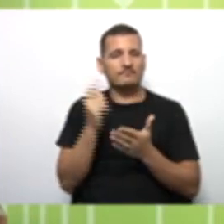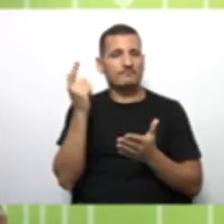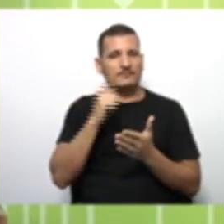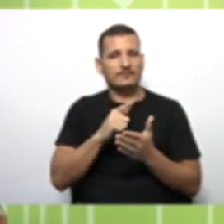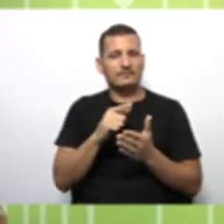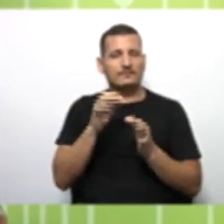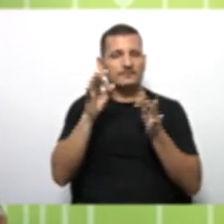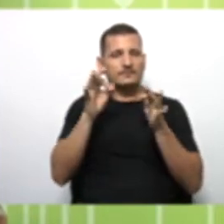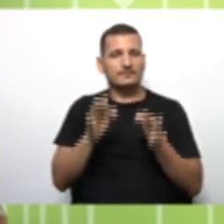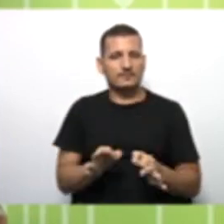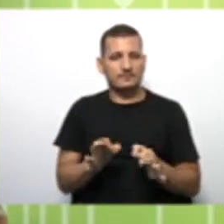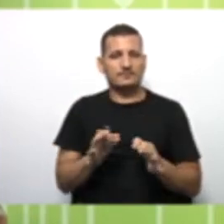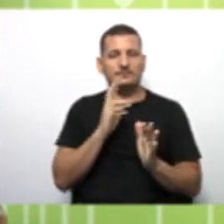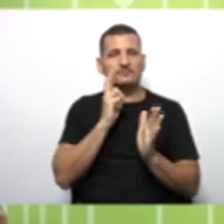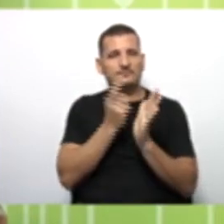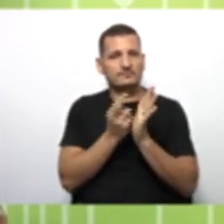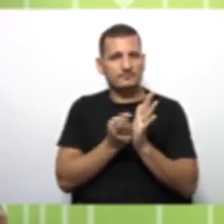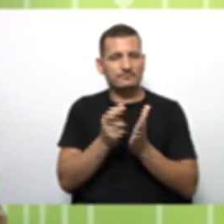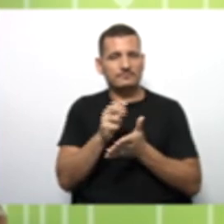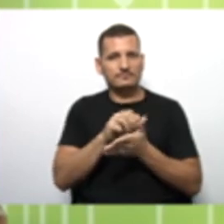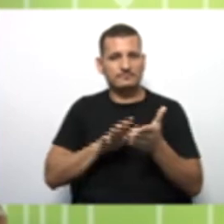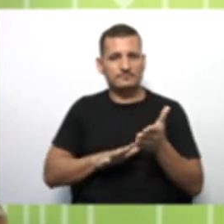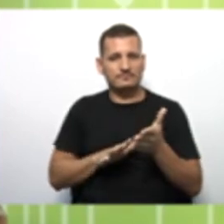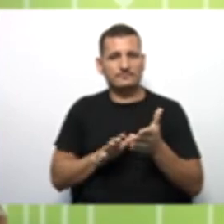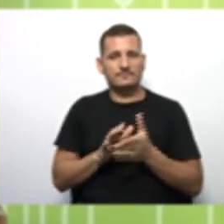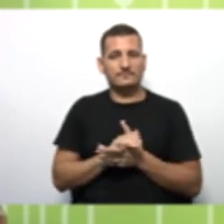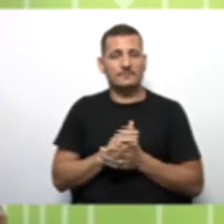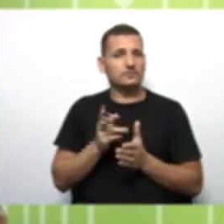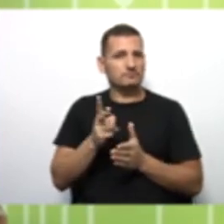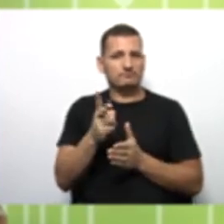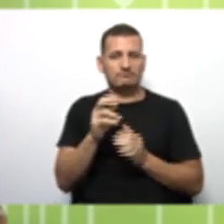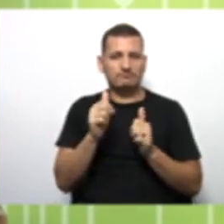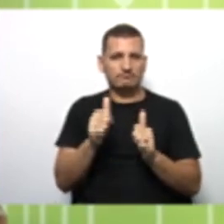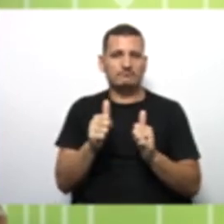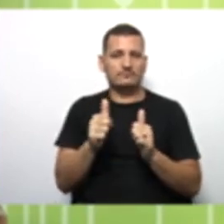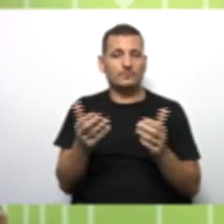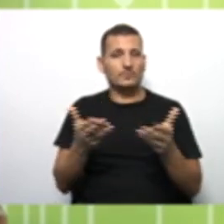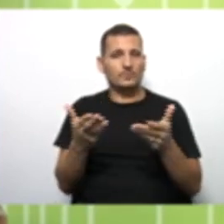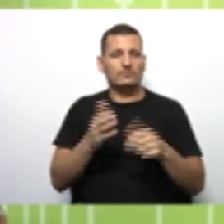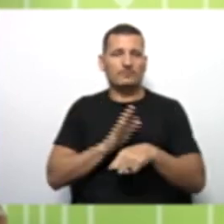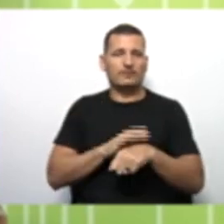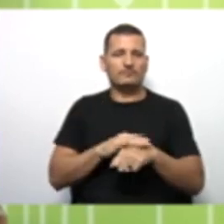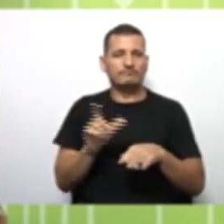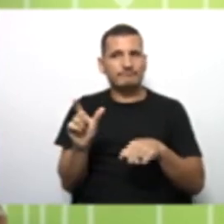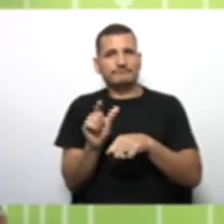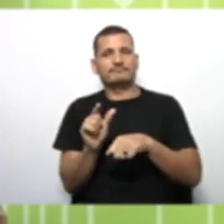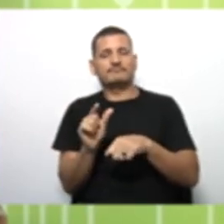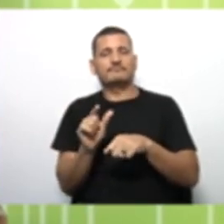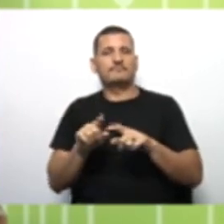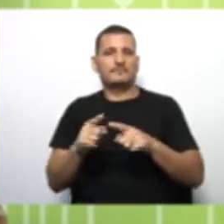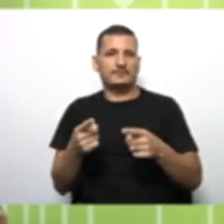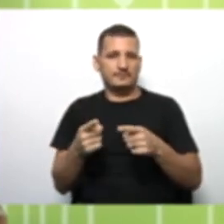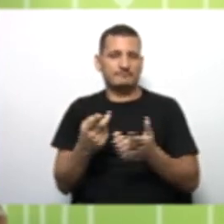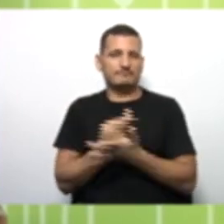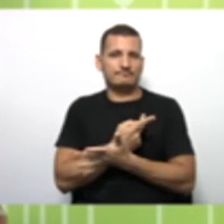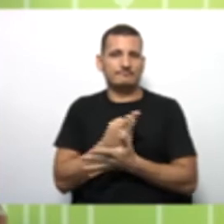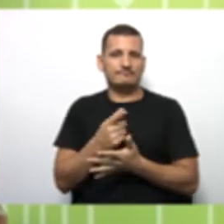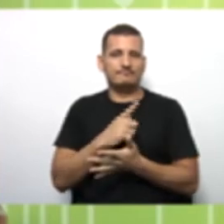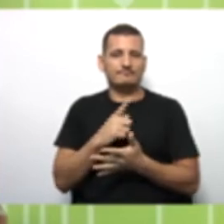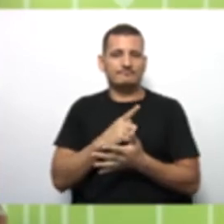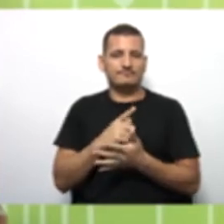isso, todos esses trabalhos em mãos, na cabeça, e tem que conseguir fazer o gerenciamento de tudo isso. Professor,